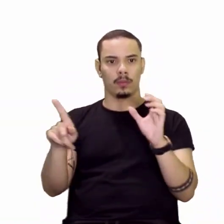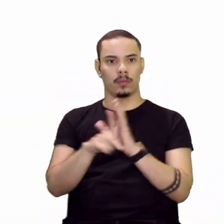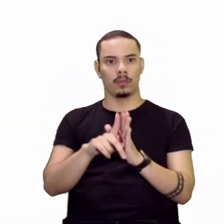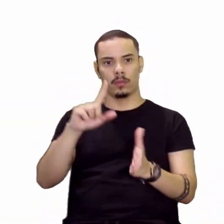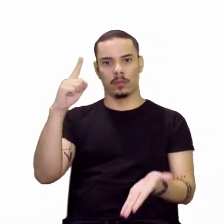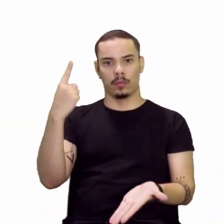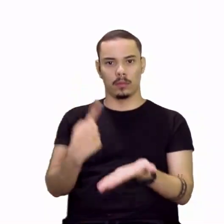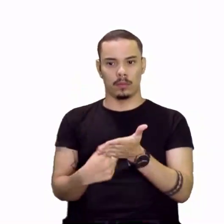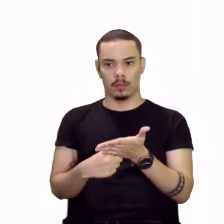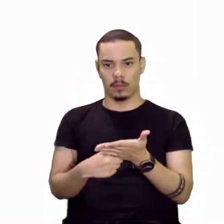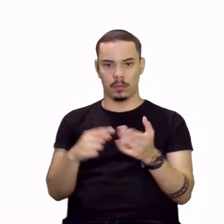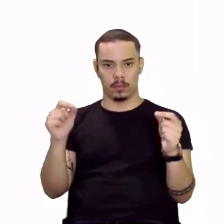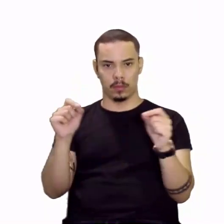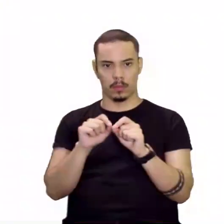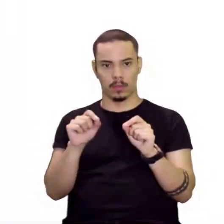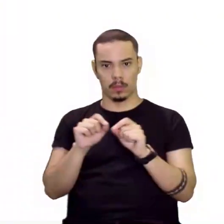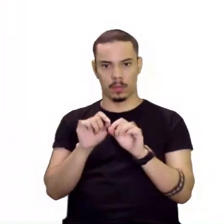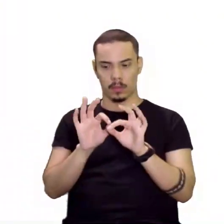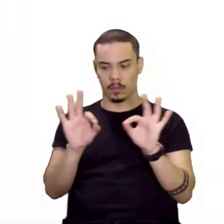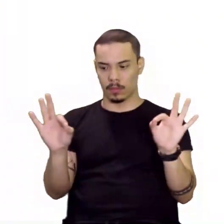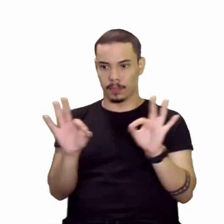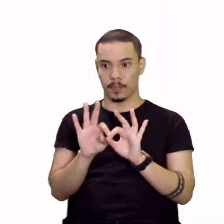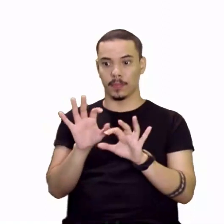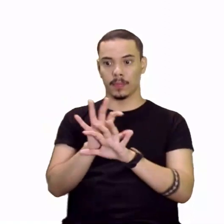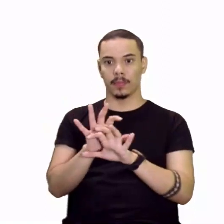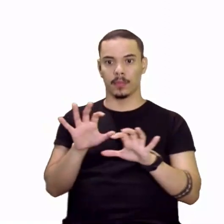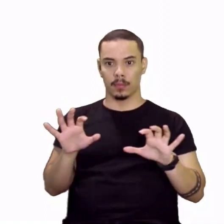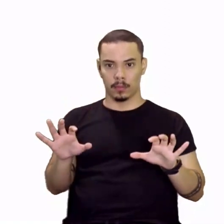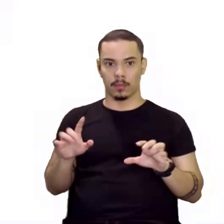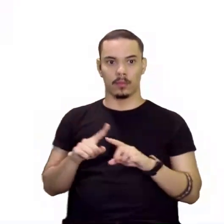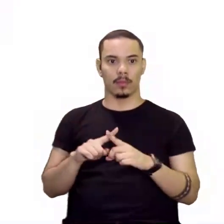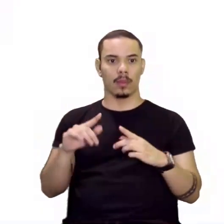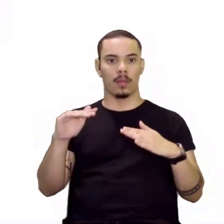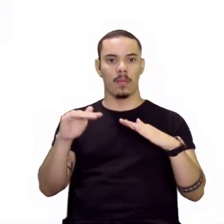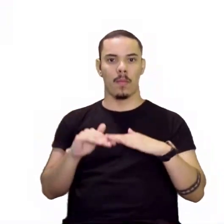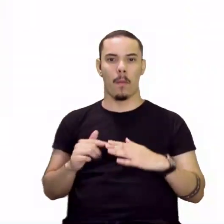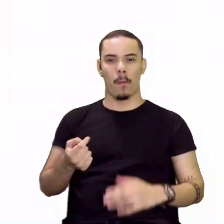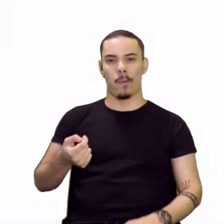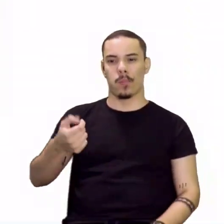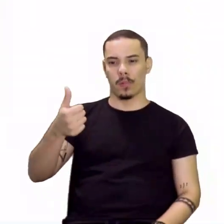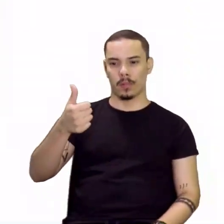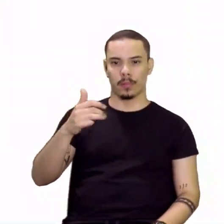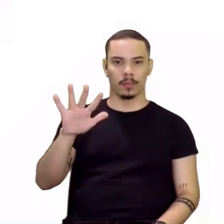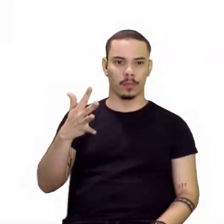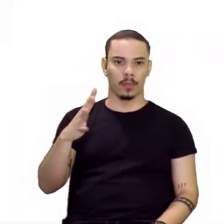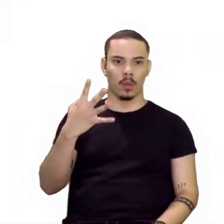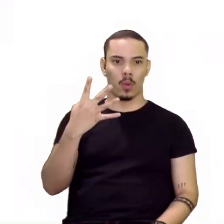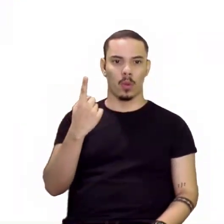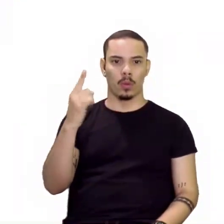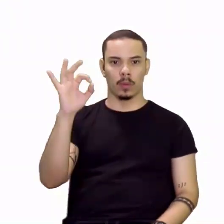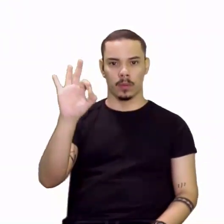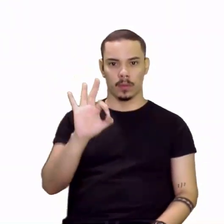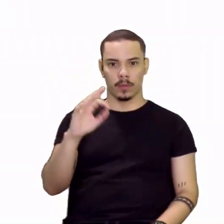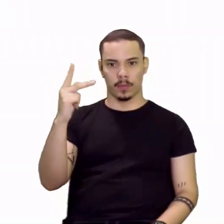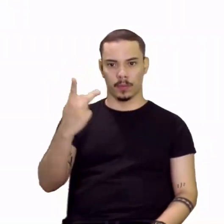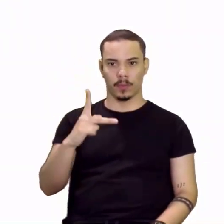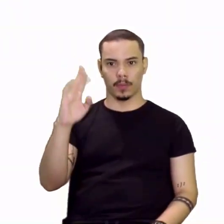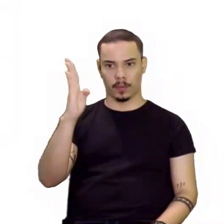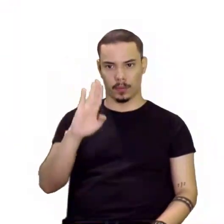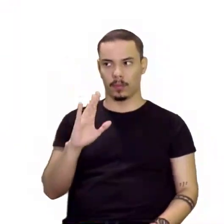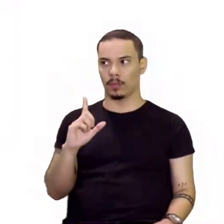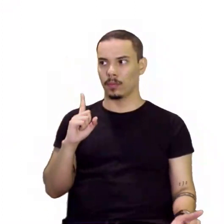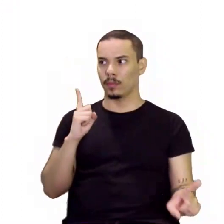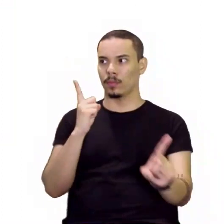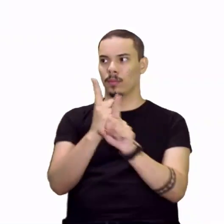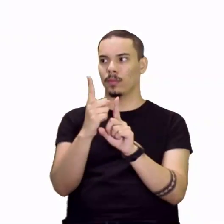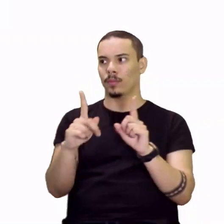geológica altimétrica baixa. Olha aí, cerca de 41% das terras brasileiras encontram-se